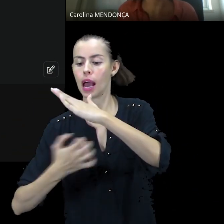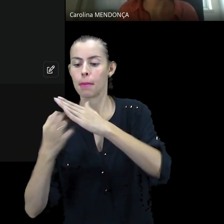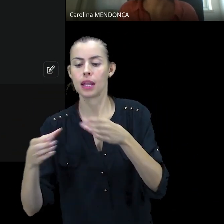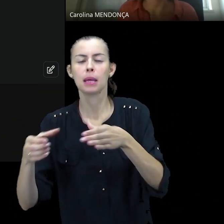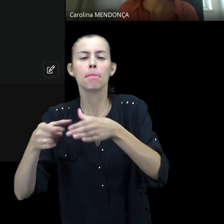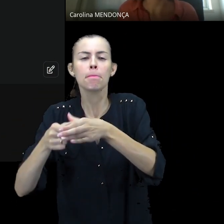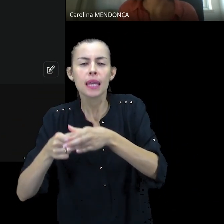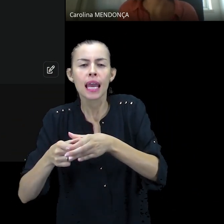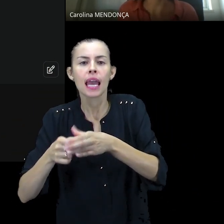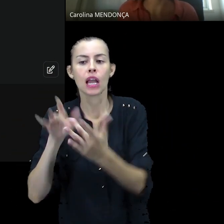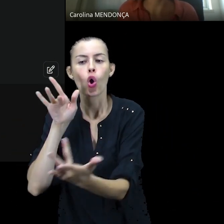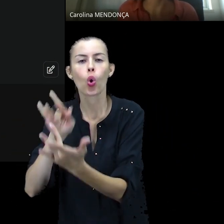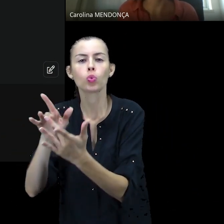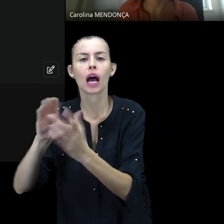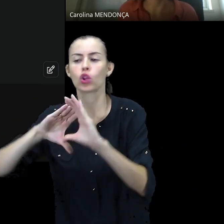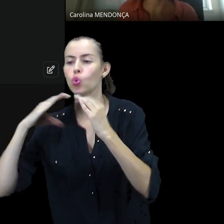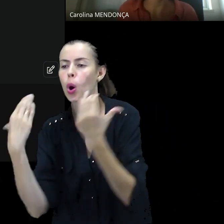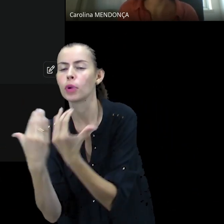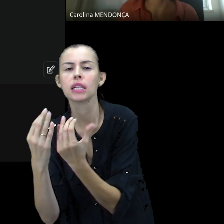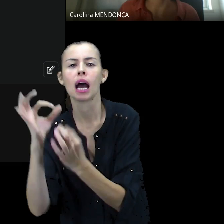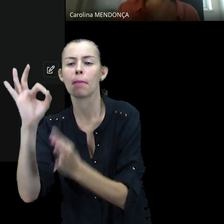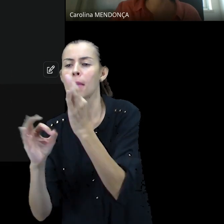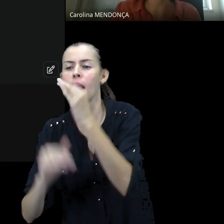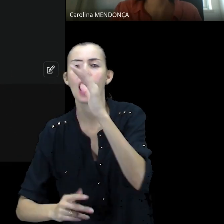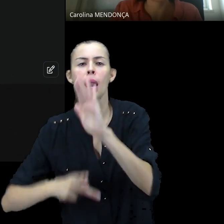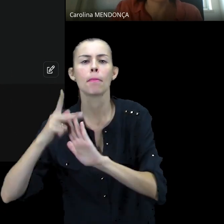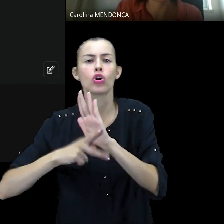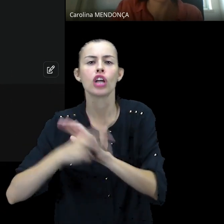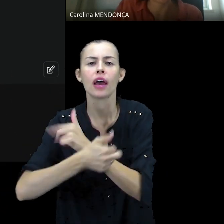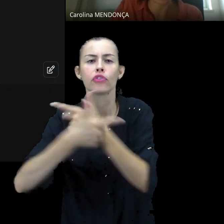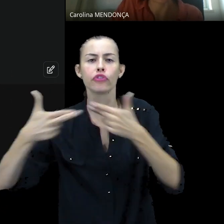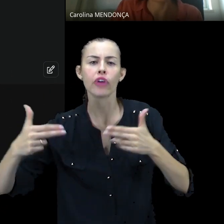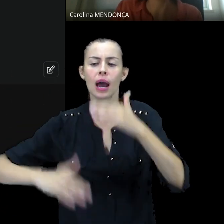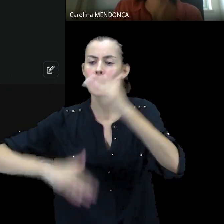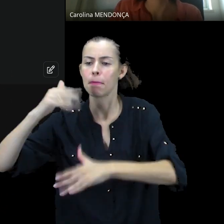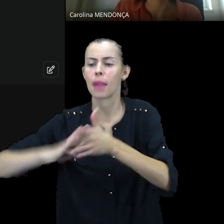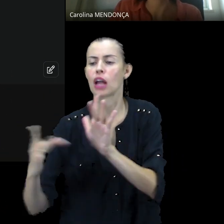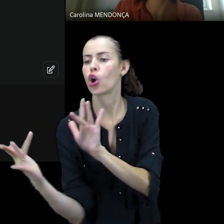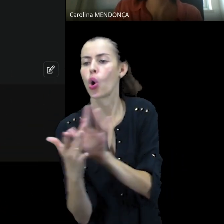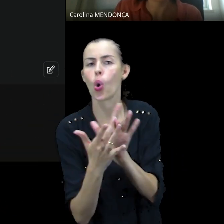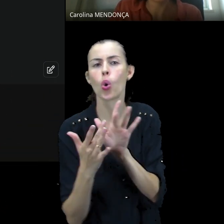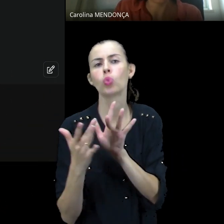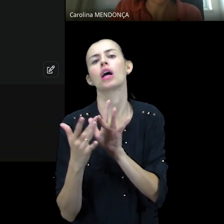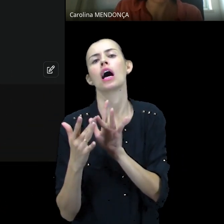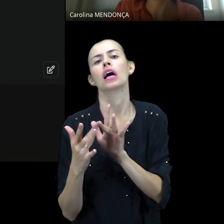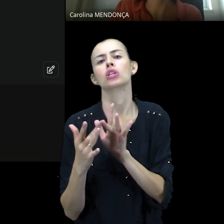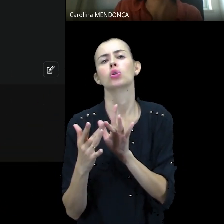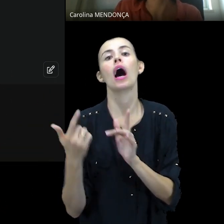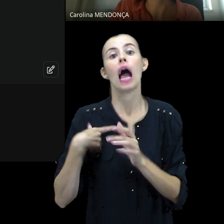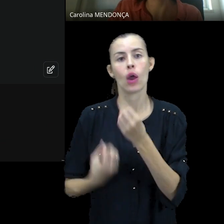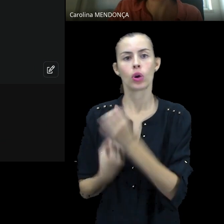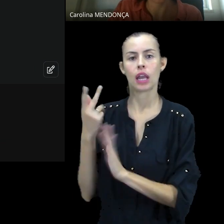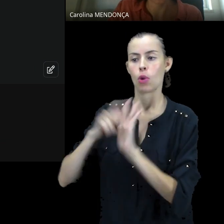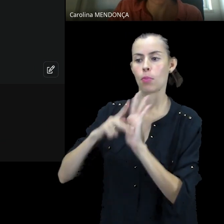vai considerar como essa extensão que pode ser curricularizada, né? E aí a gente também tem na nossa resolução